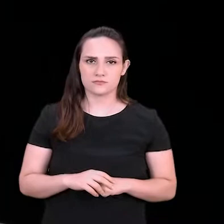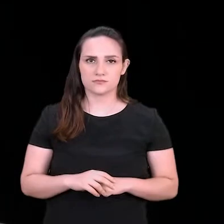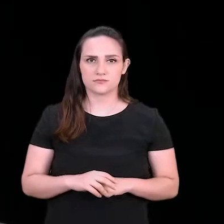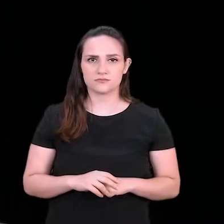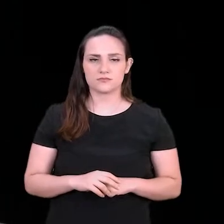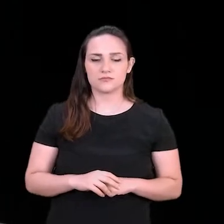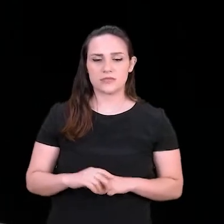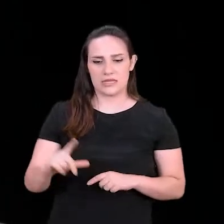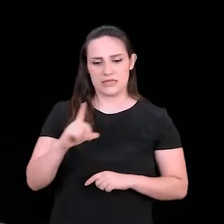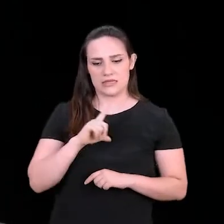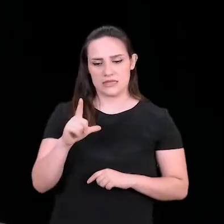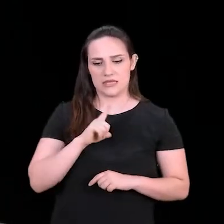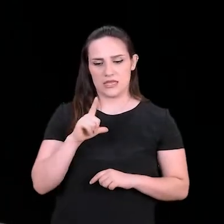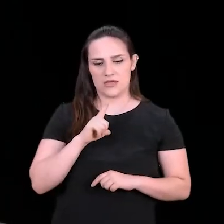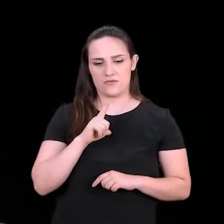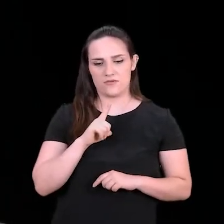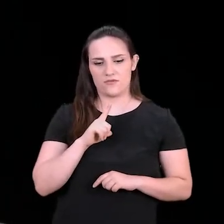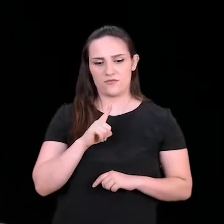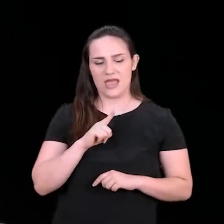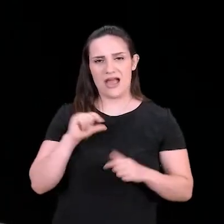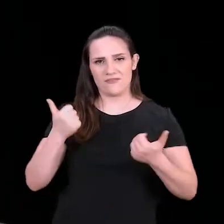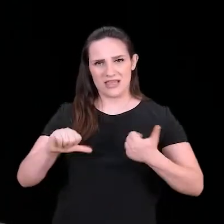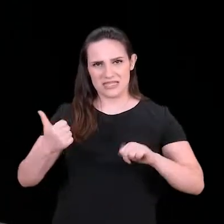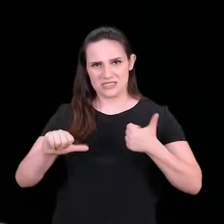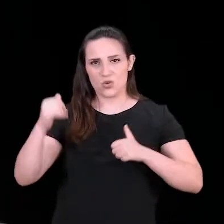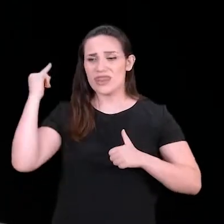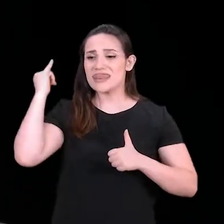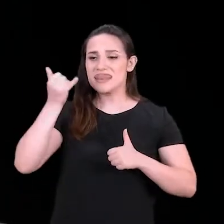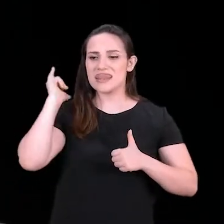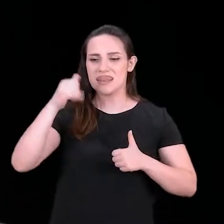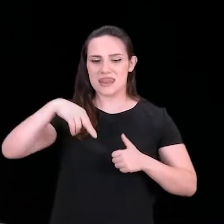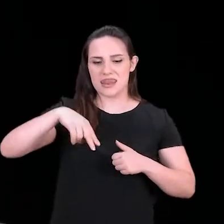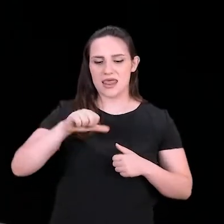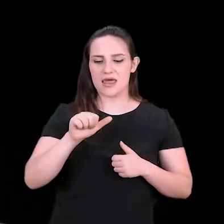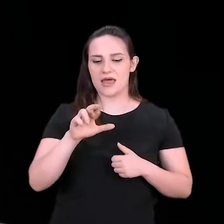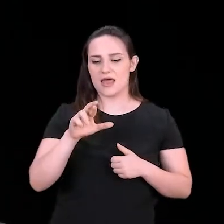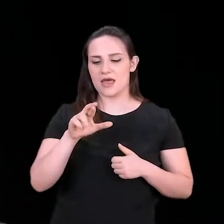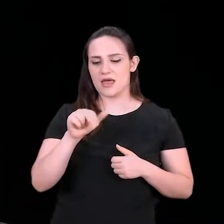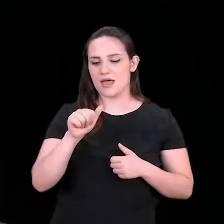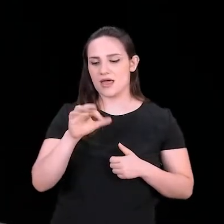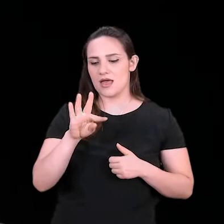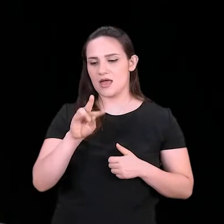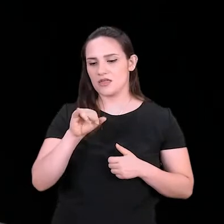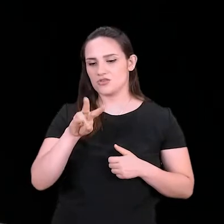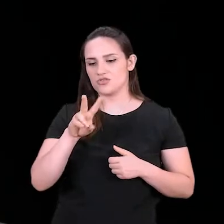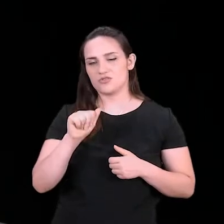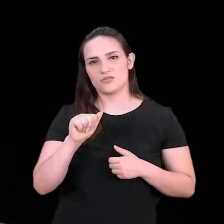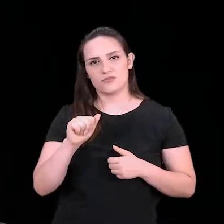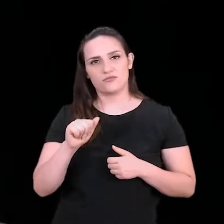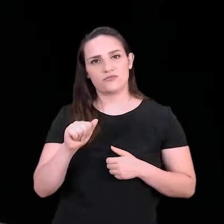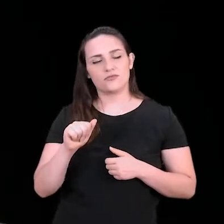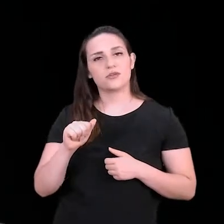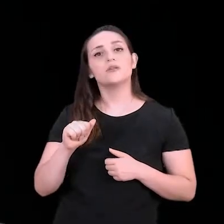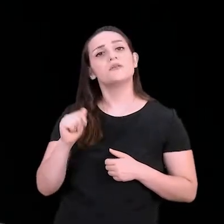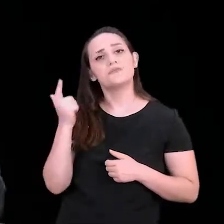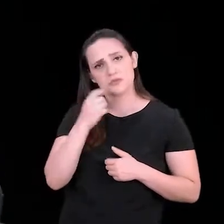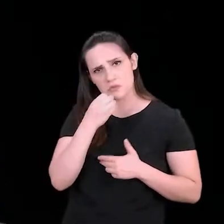que foi uma das um dos critérios de investigação meu, né? Por exemplo, a questão